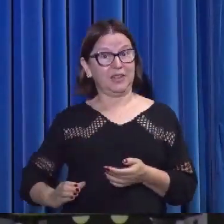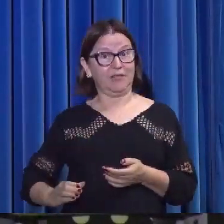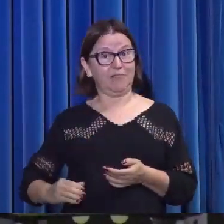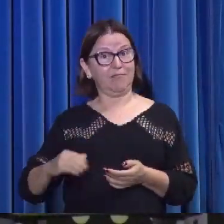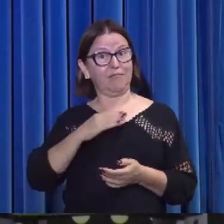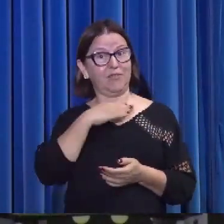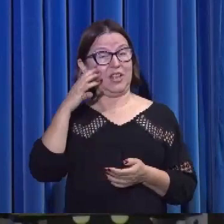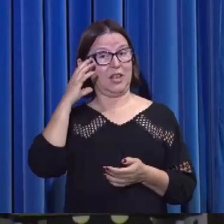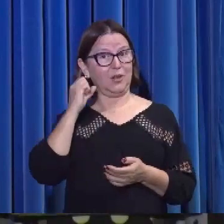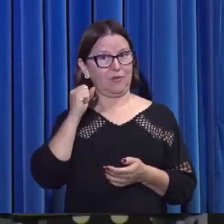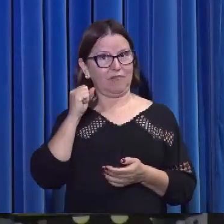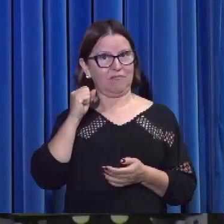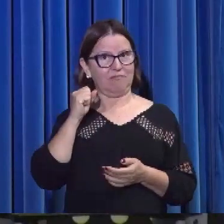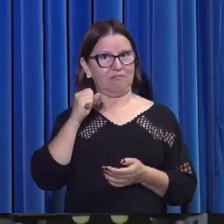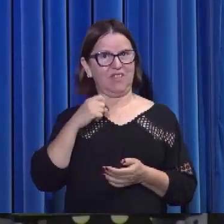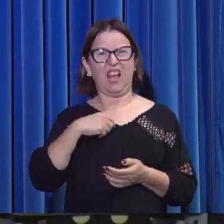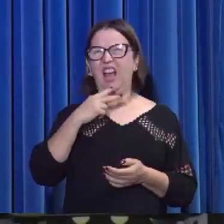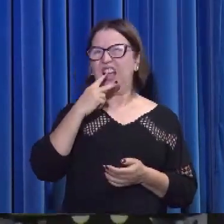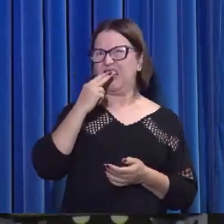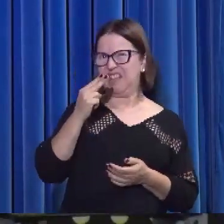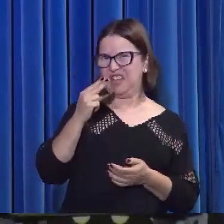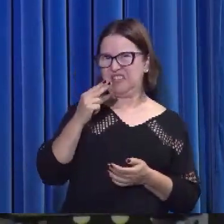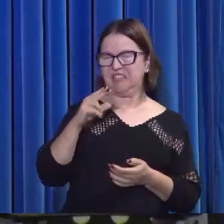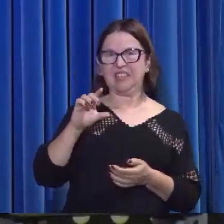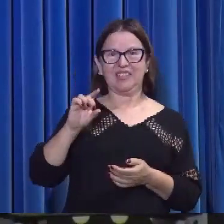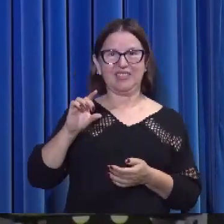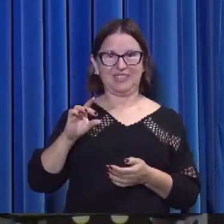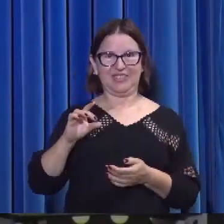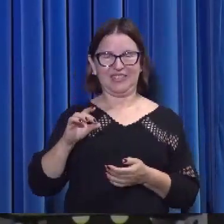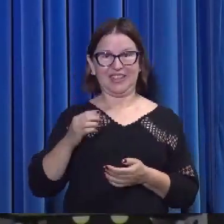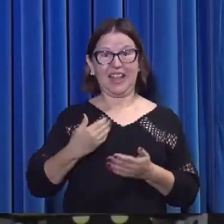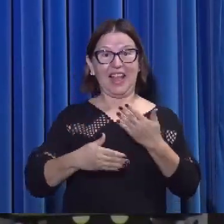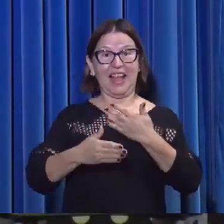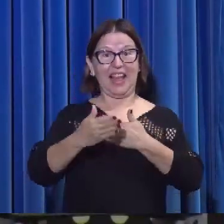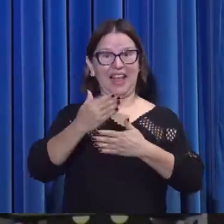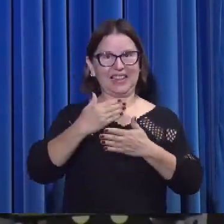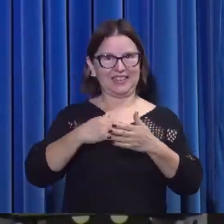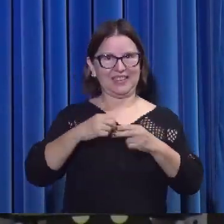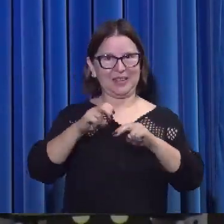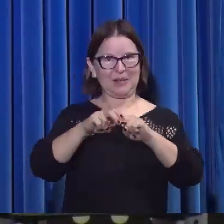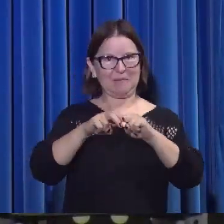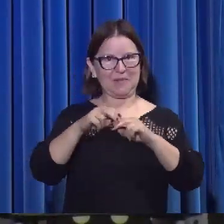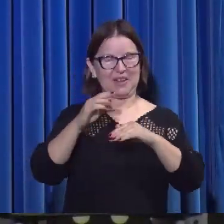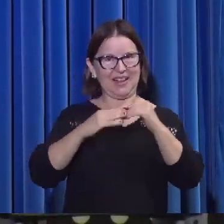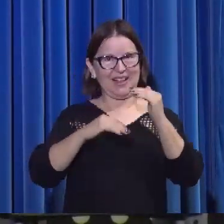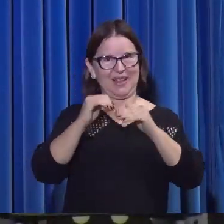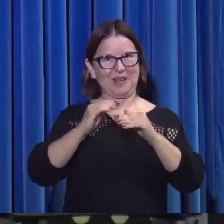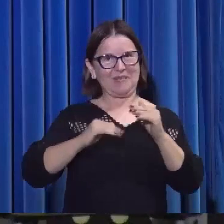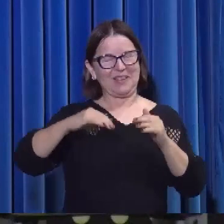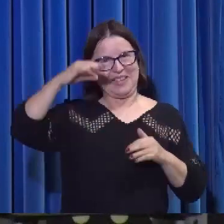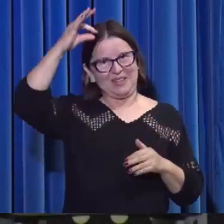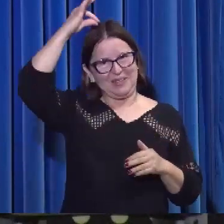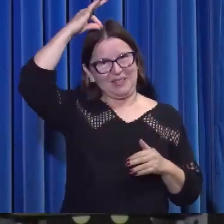Eu creio que tão somente quando nós, por obra do Espírito Santo, crermos